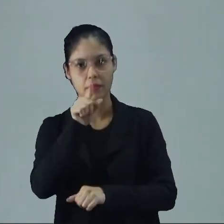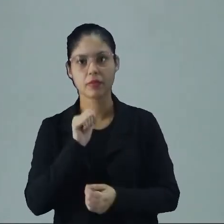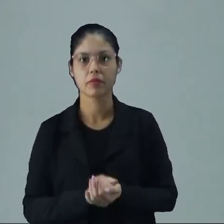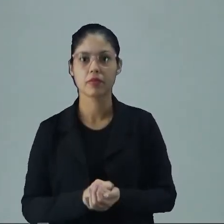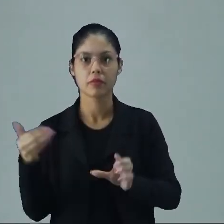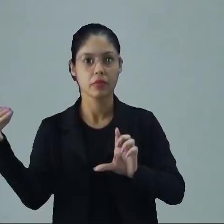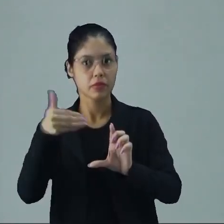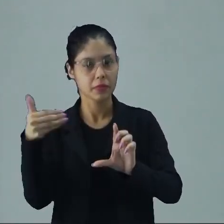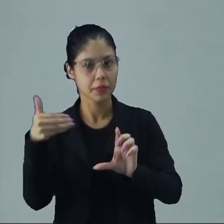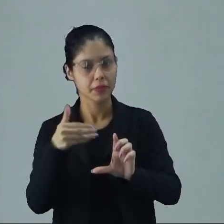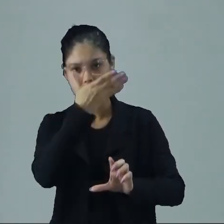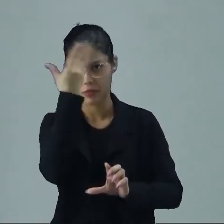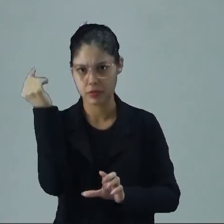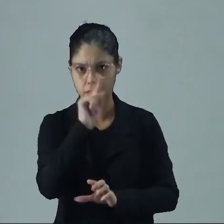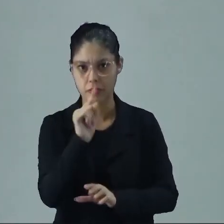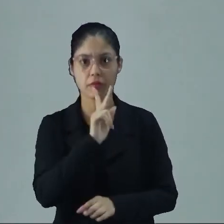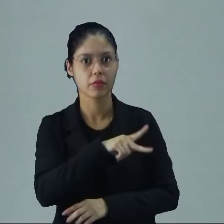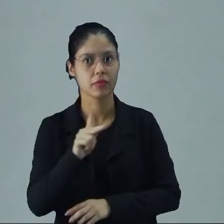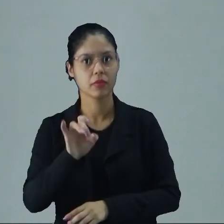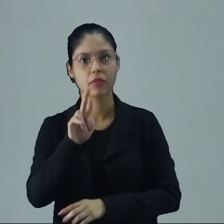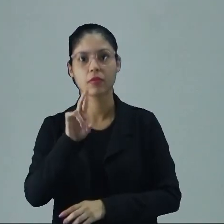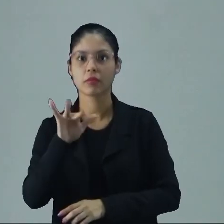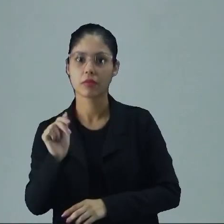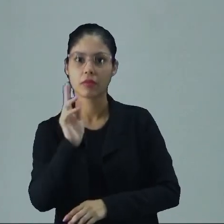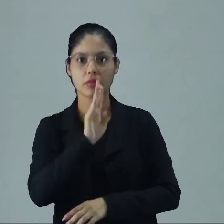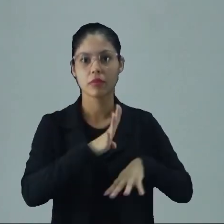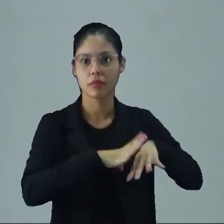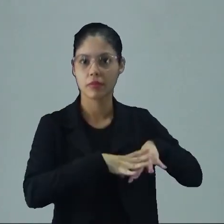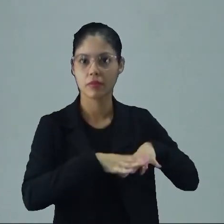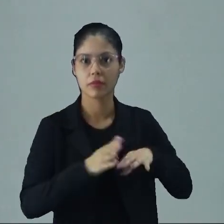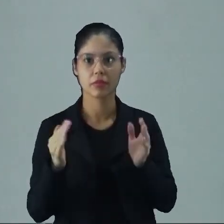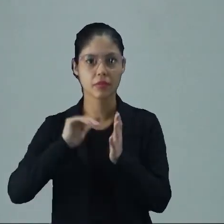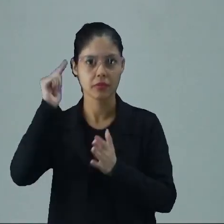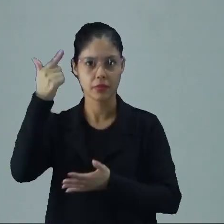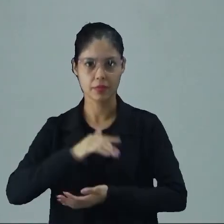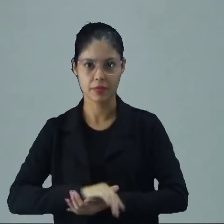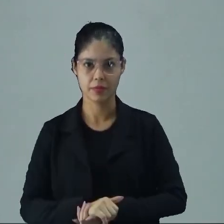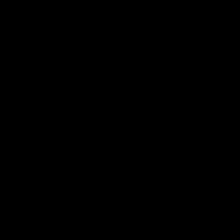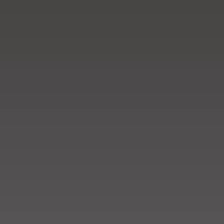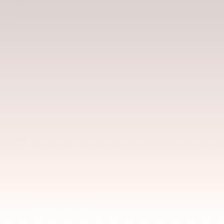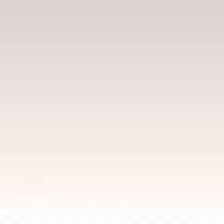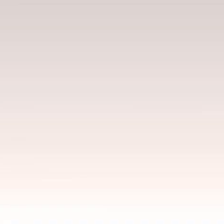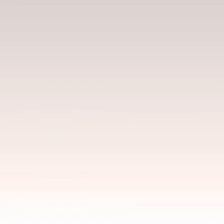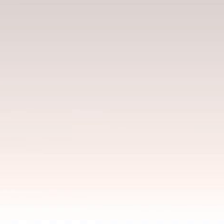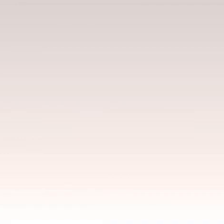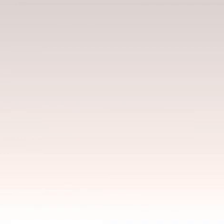entra na nossa plataforma. Eu sou o professor Emerson de Matemática, até a próxima!